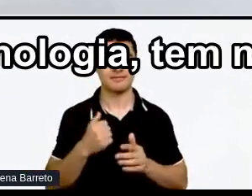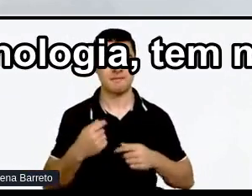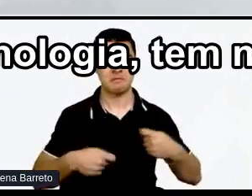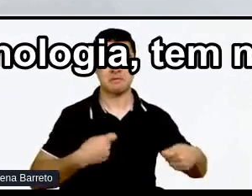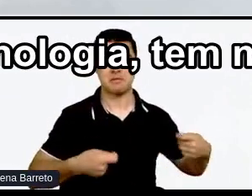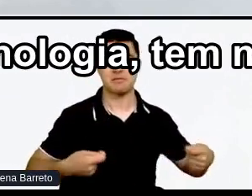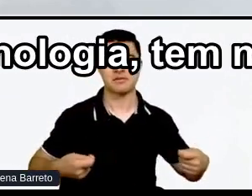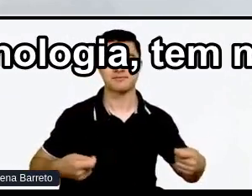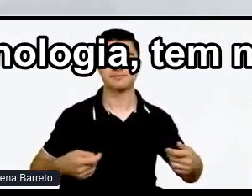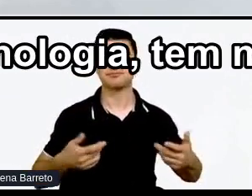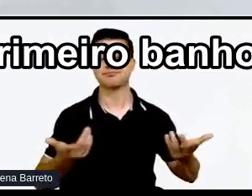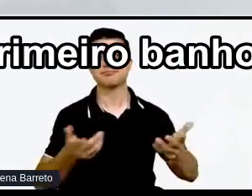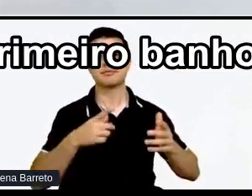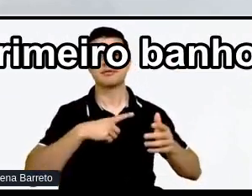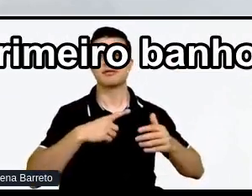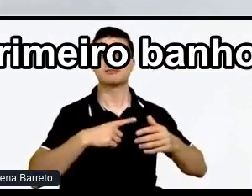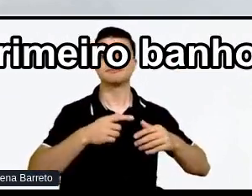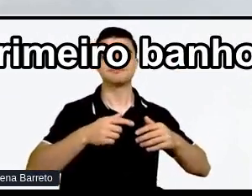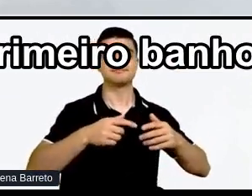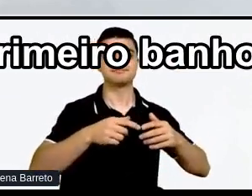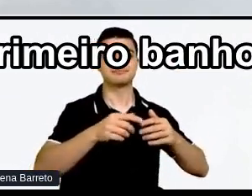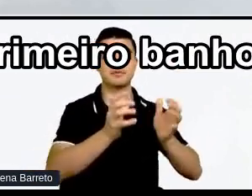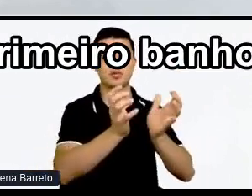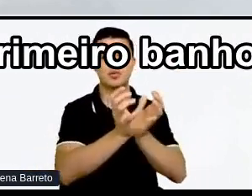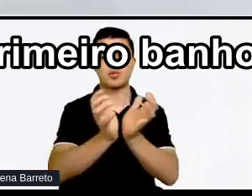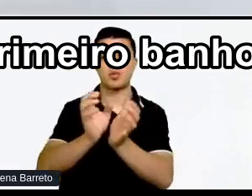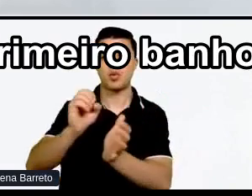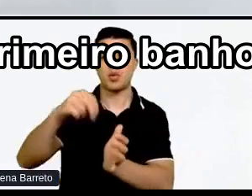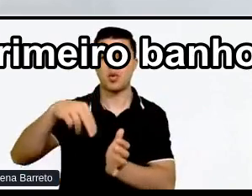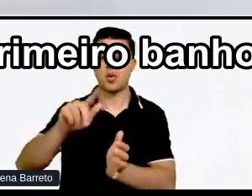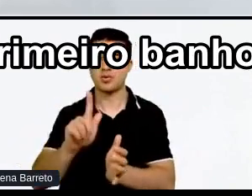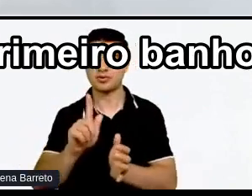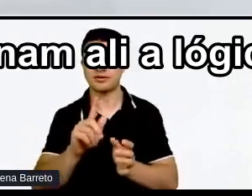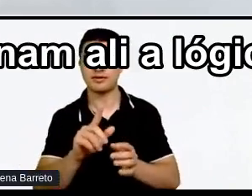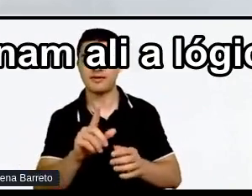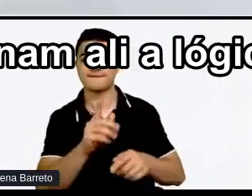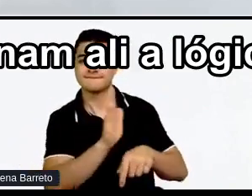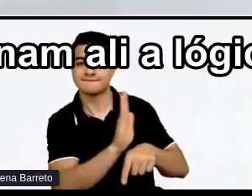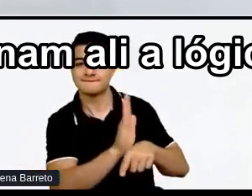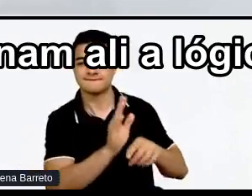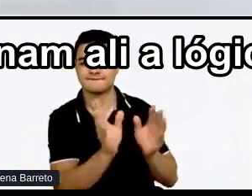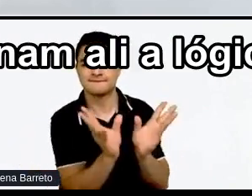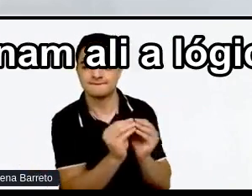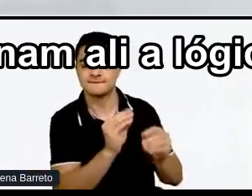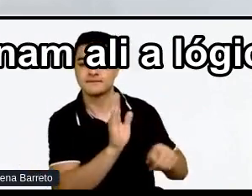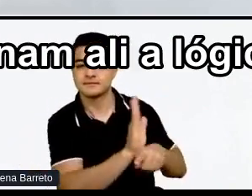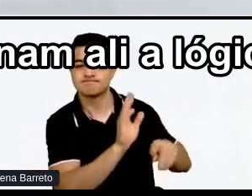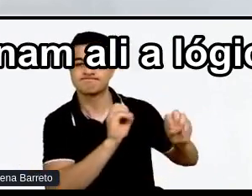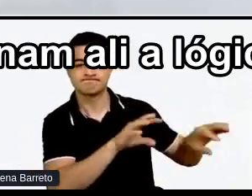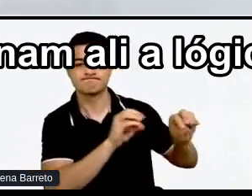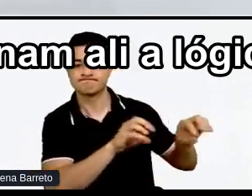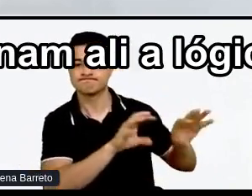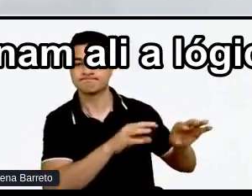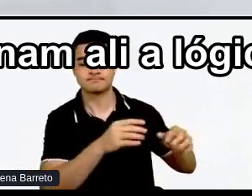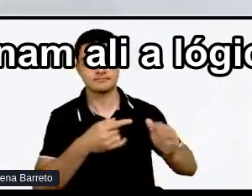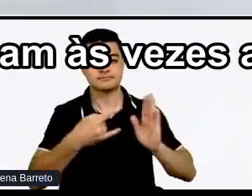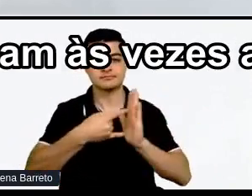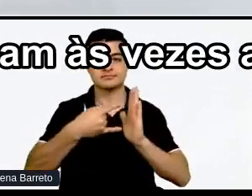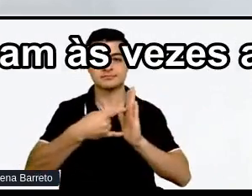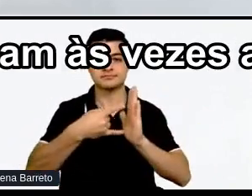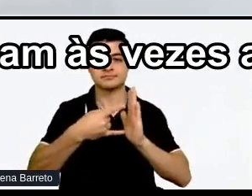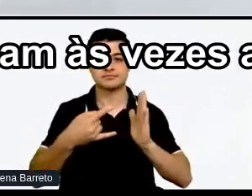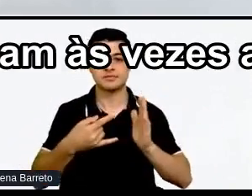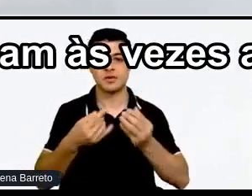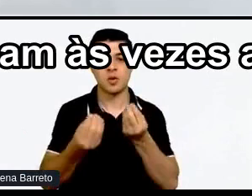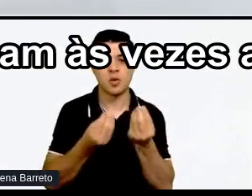tem muitas ONGs que já dão esse primeiro banho de loja nas pessoas, né? Ensinam ali a lógica de programação, já